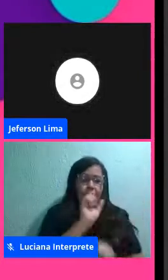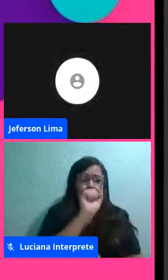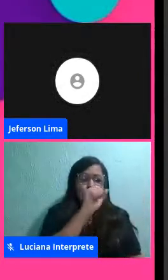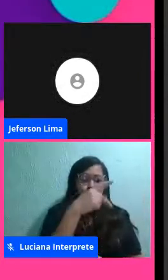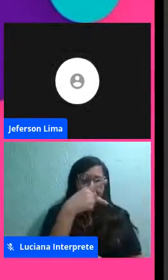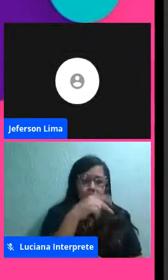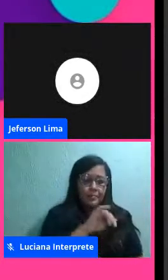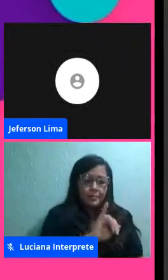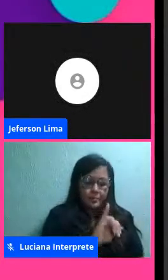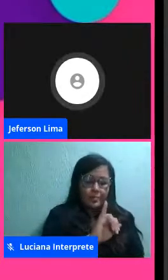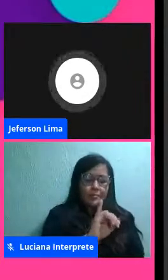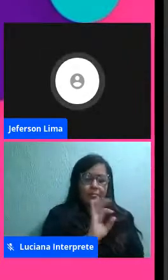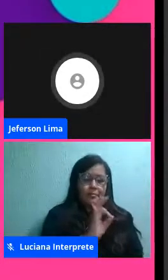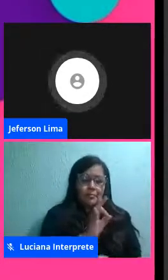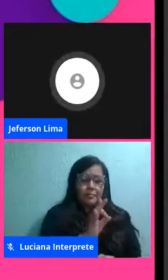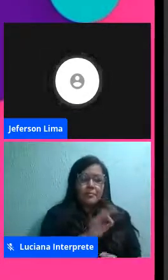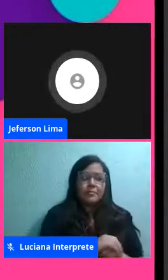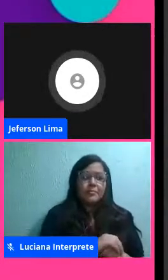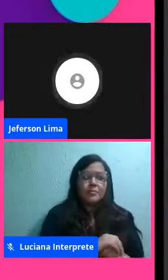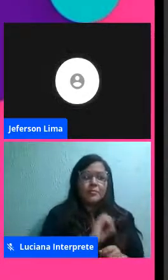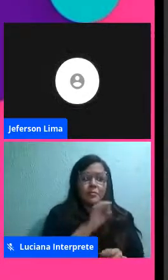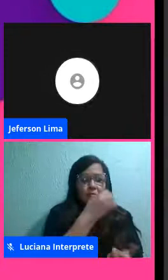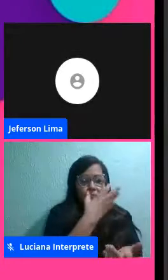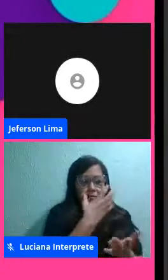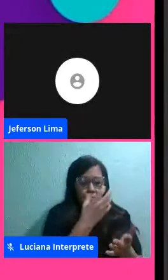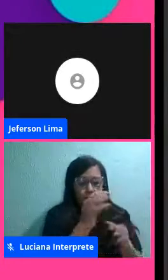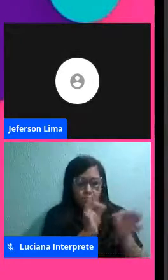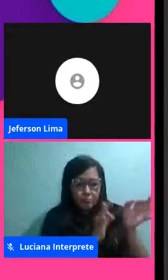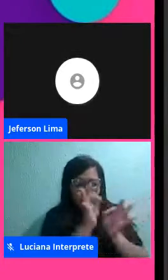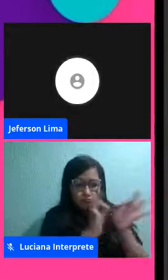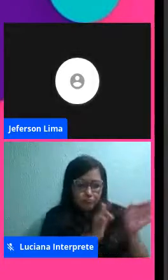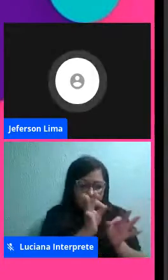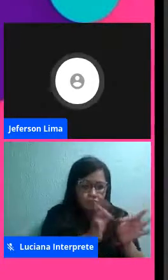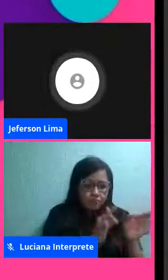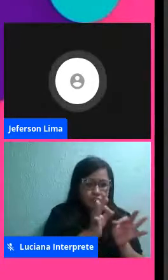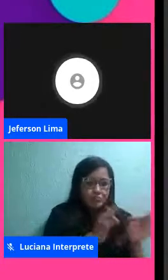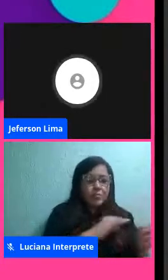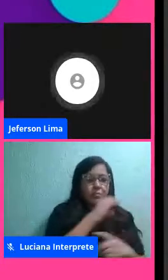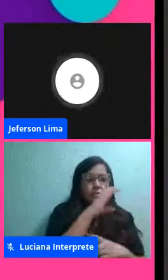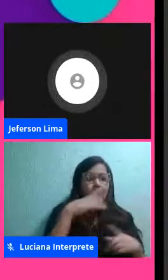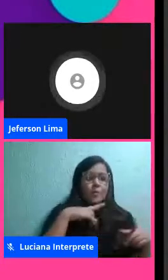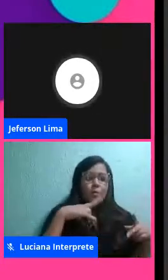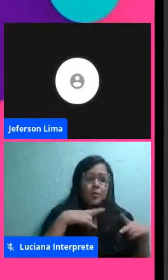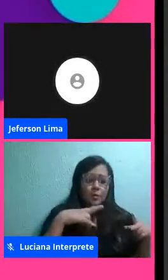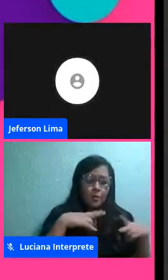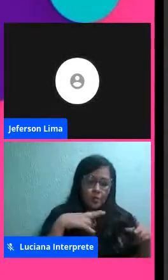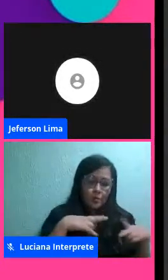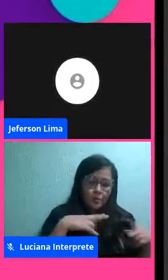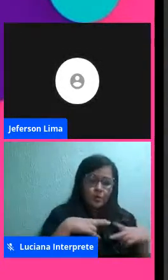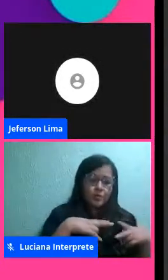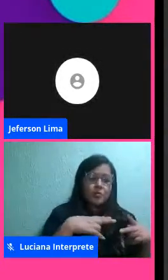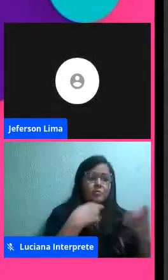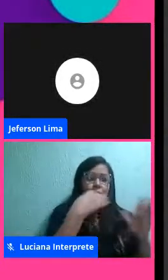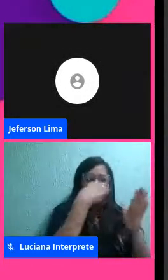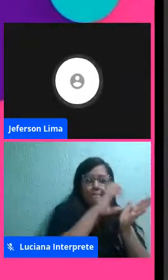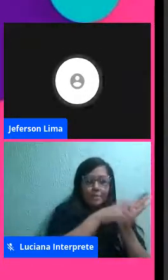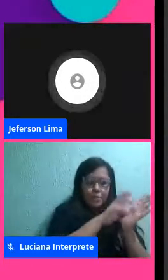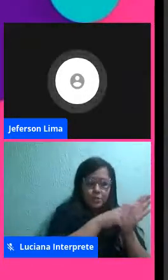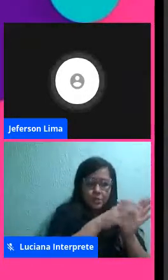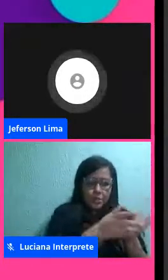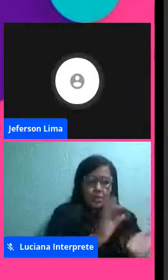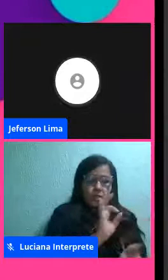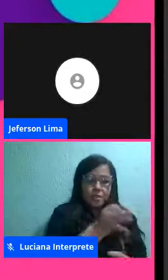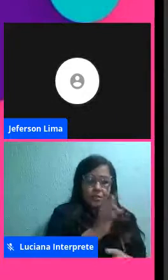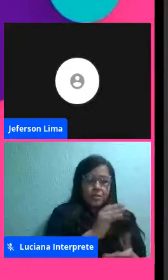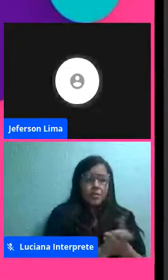API. Ele vai compilar meu código, né? Primeiro passo sempre compilar o código. Ele fez o